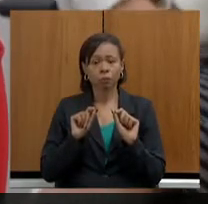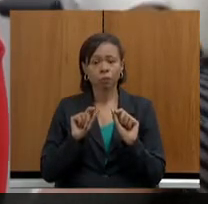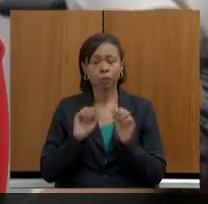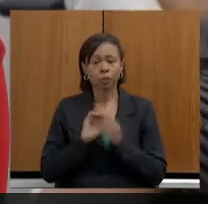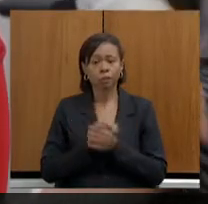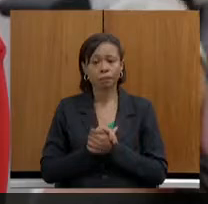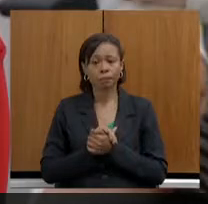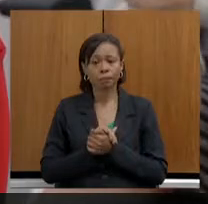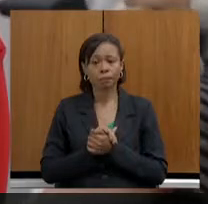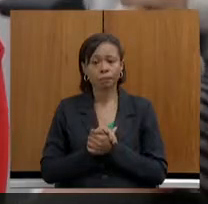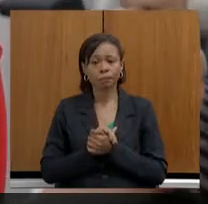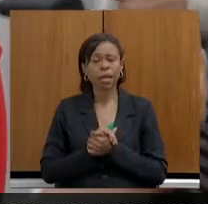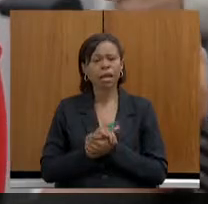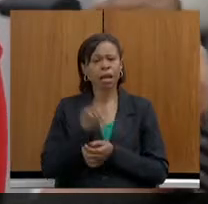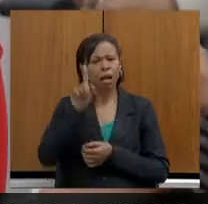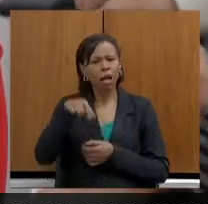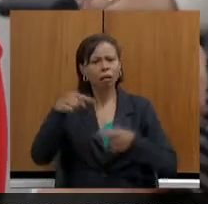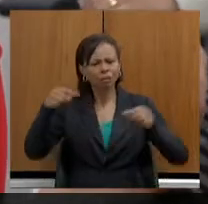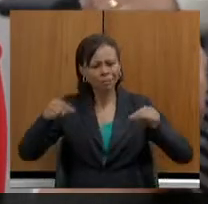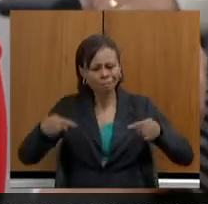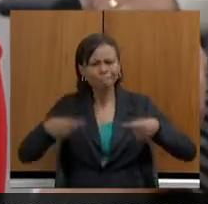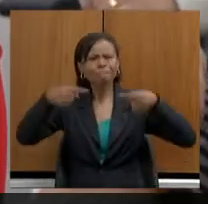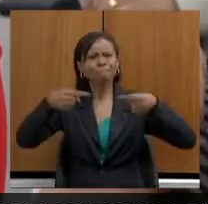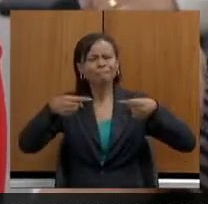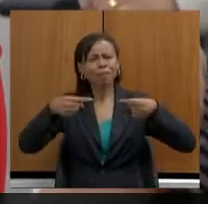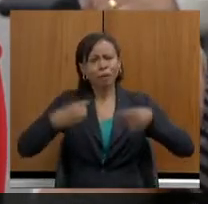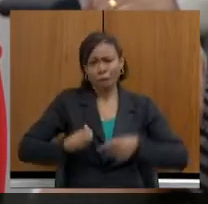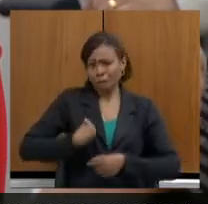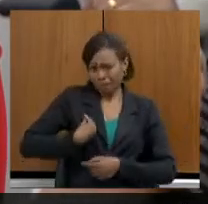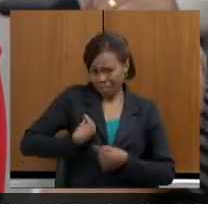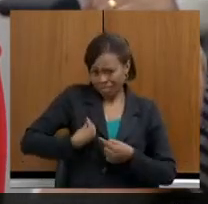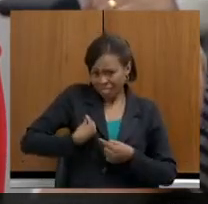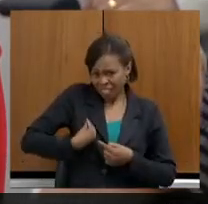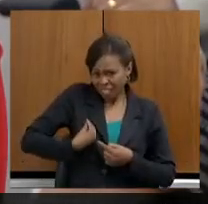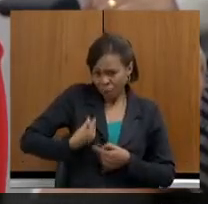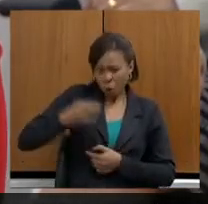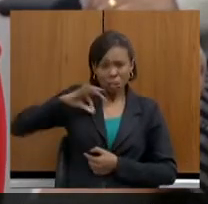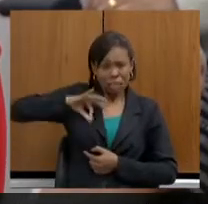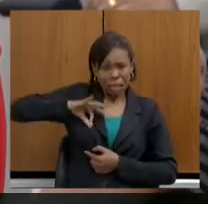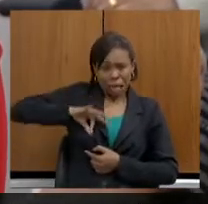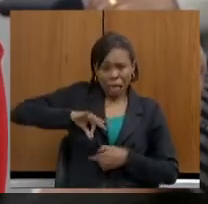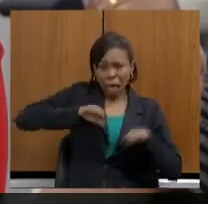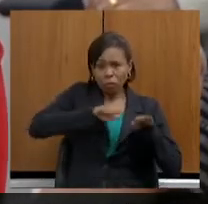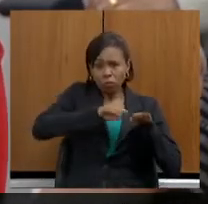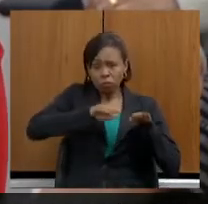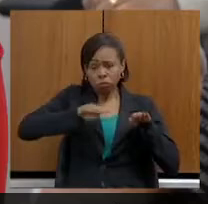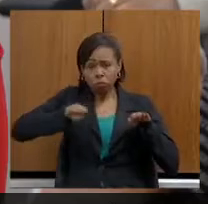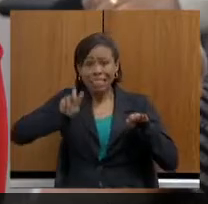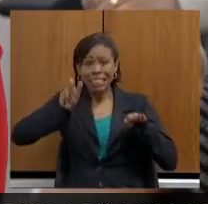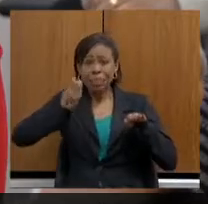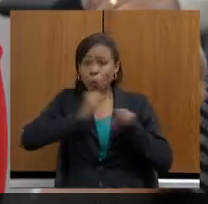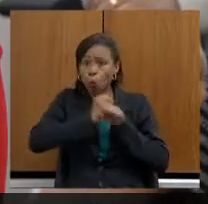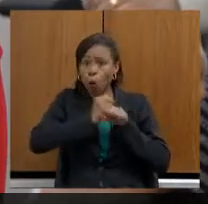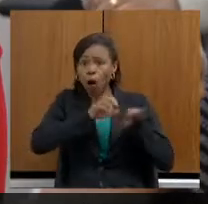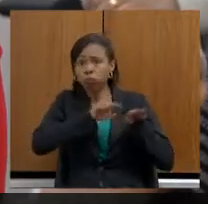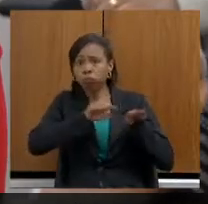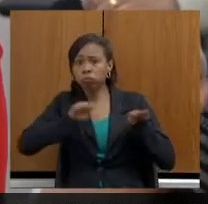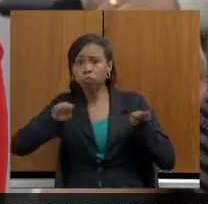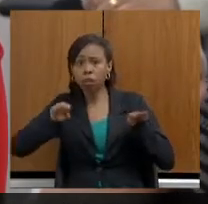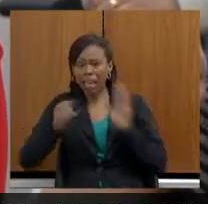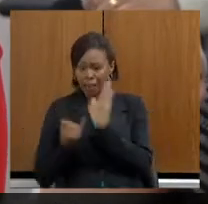é Um Desafio sobreviver com um salário congelado há cinco anos inflação